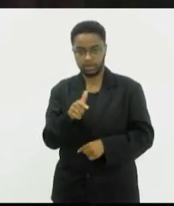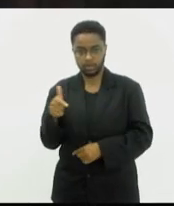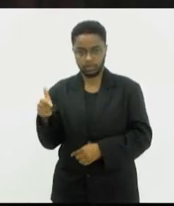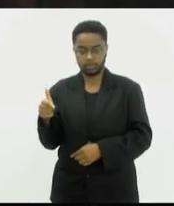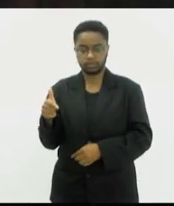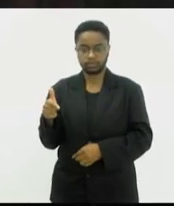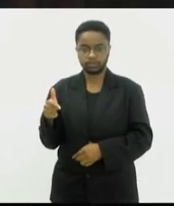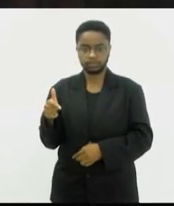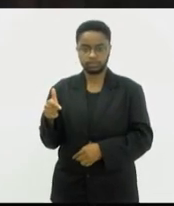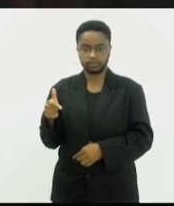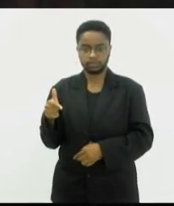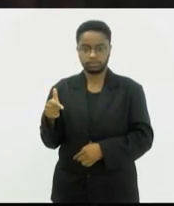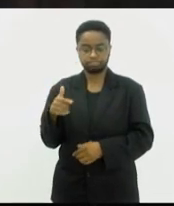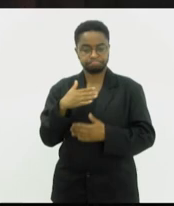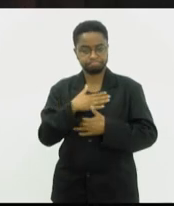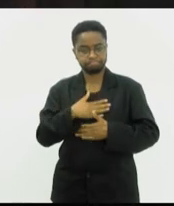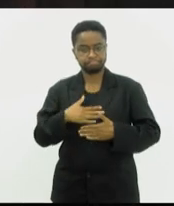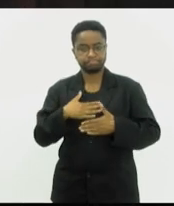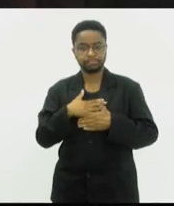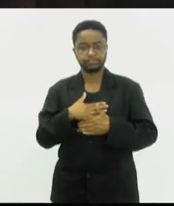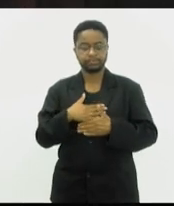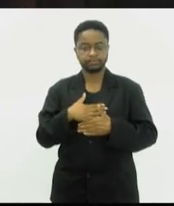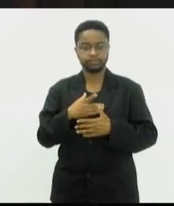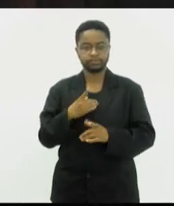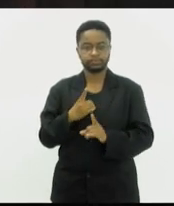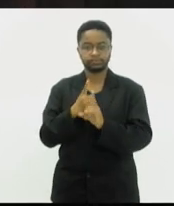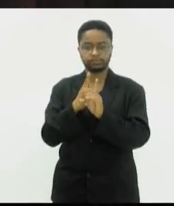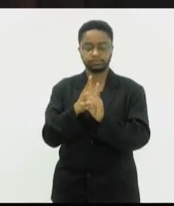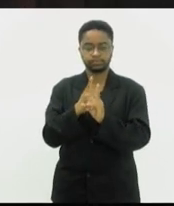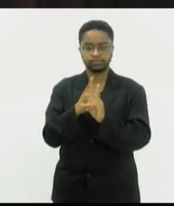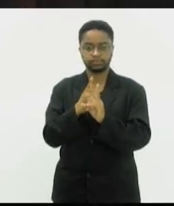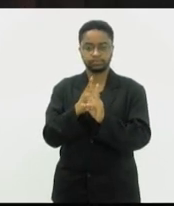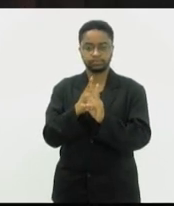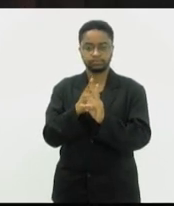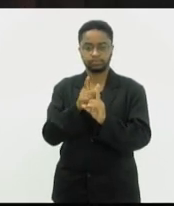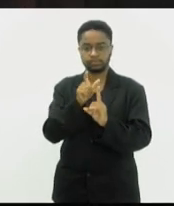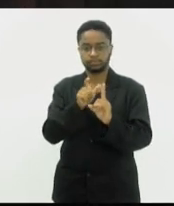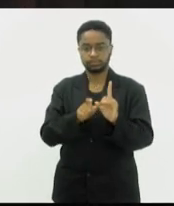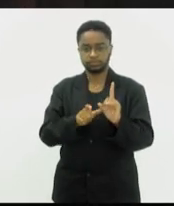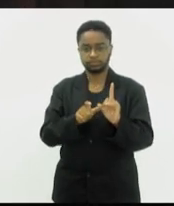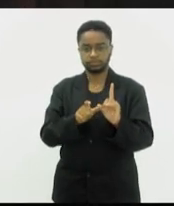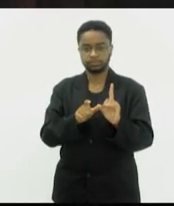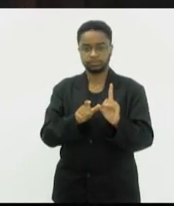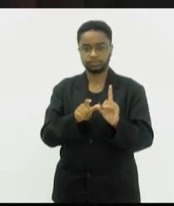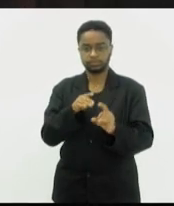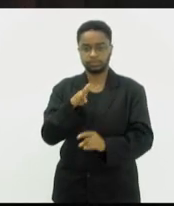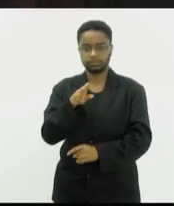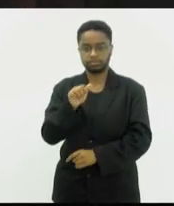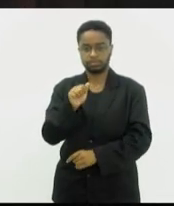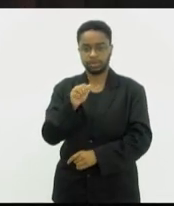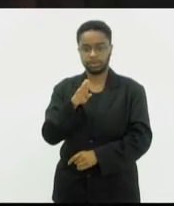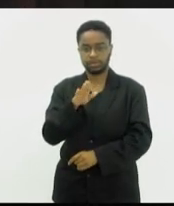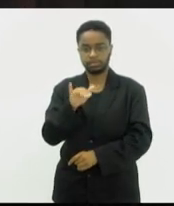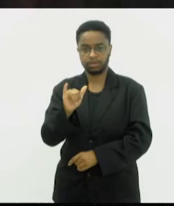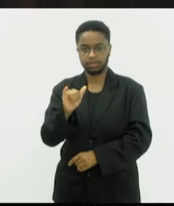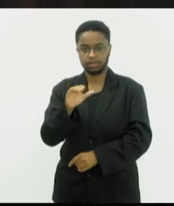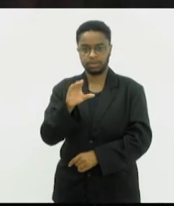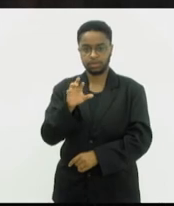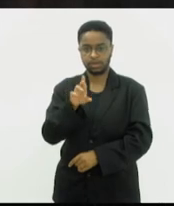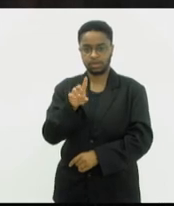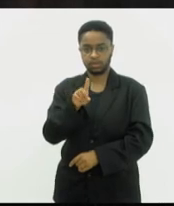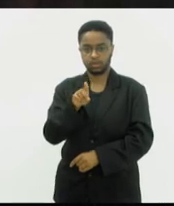com grande satisfação, a senhora Baby Cruz, que está